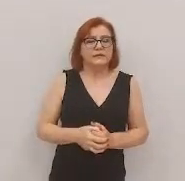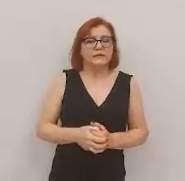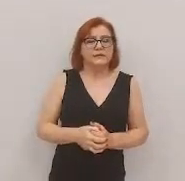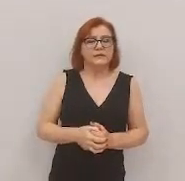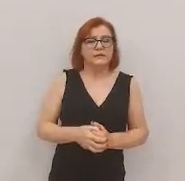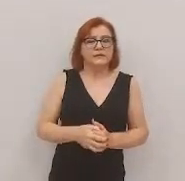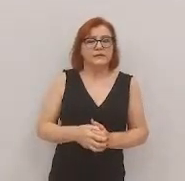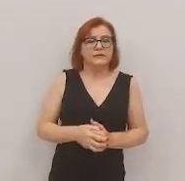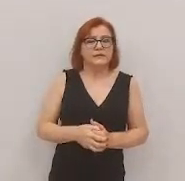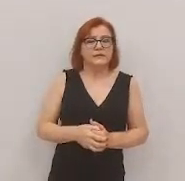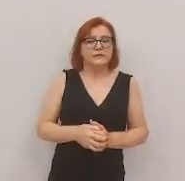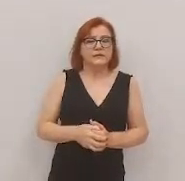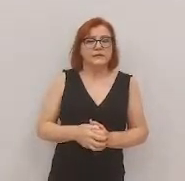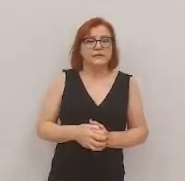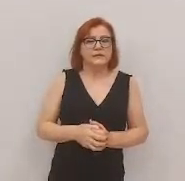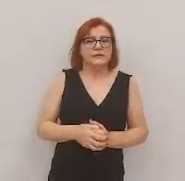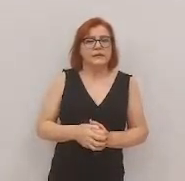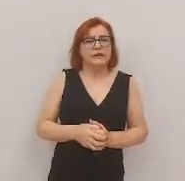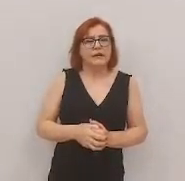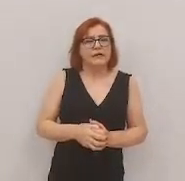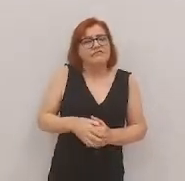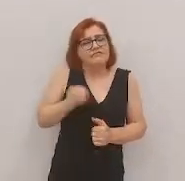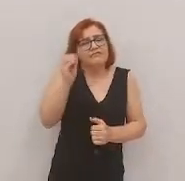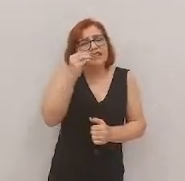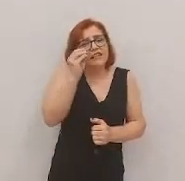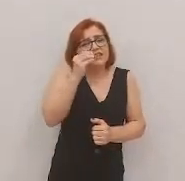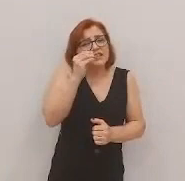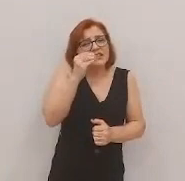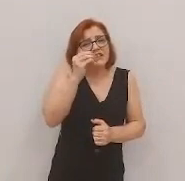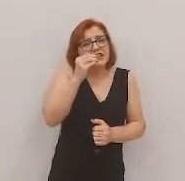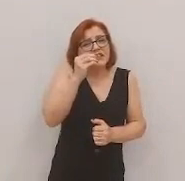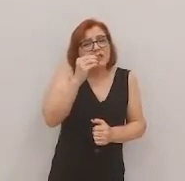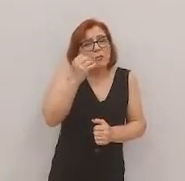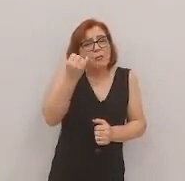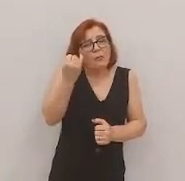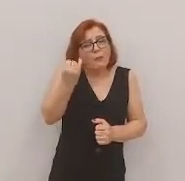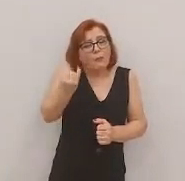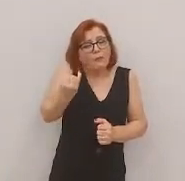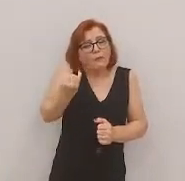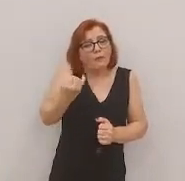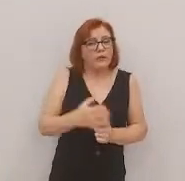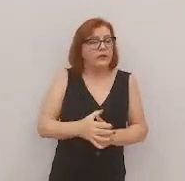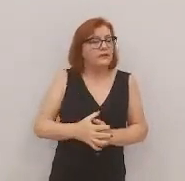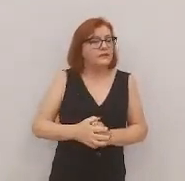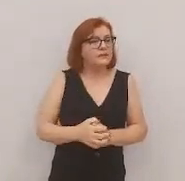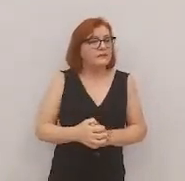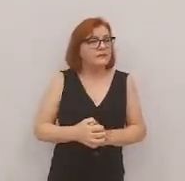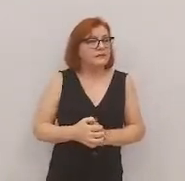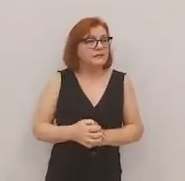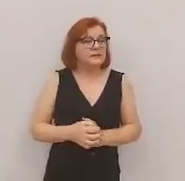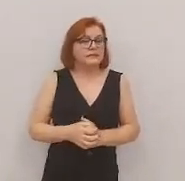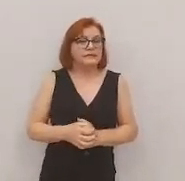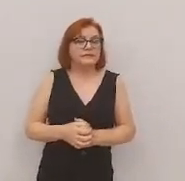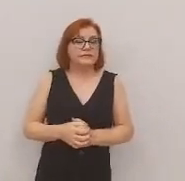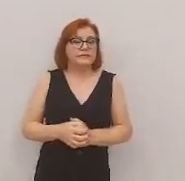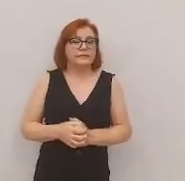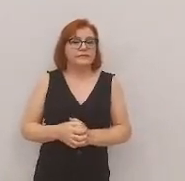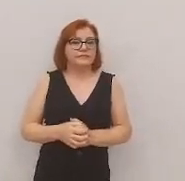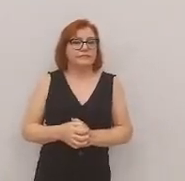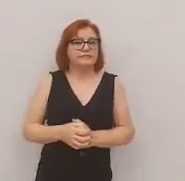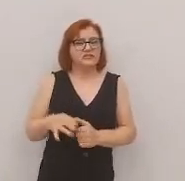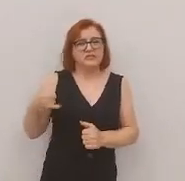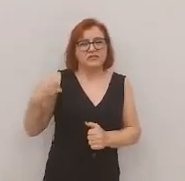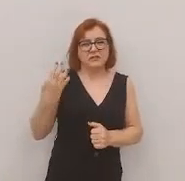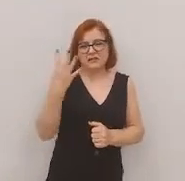Sabe, frágil. Eu devia ter uns 4 ou 5 anos, porque eu lembro disso daí muito vagamente.